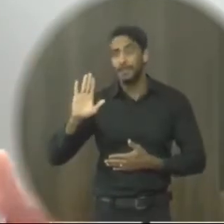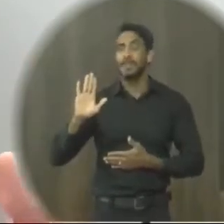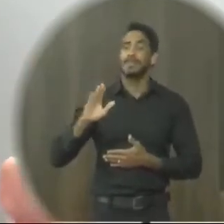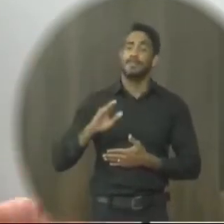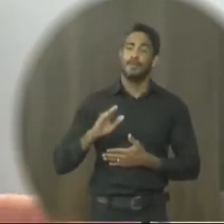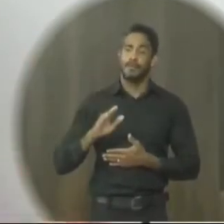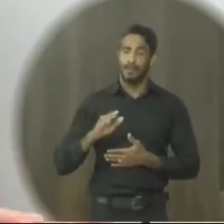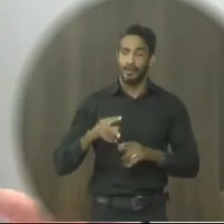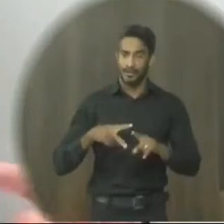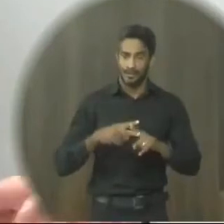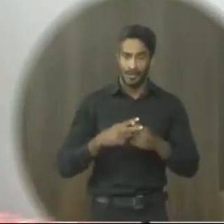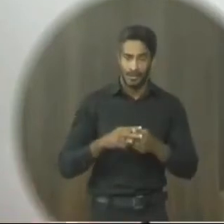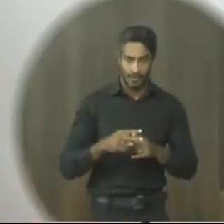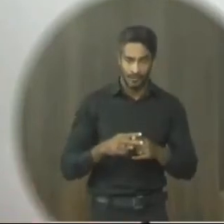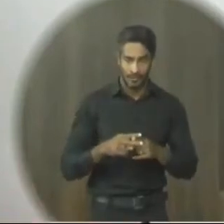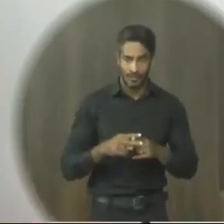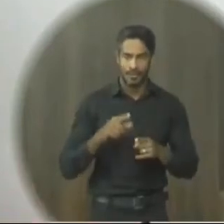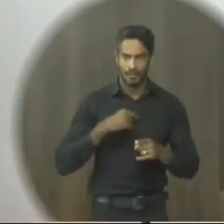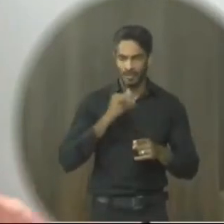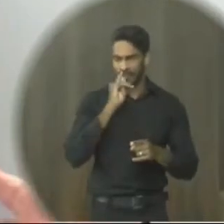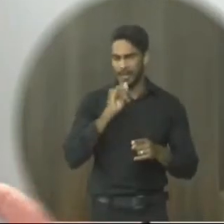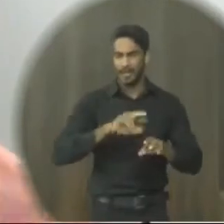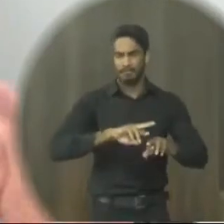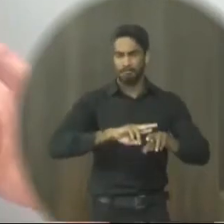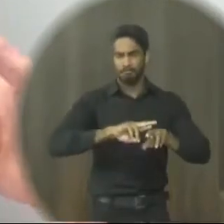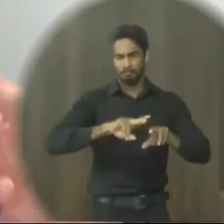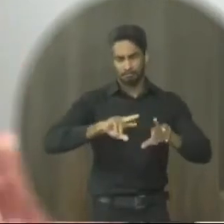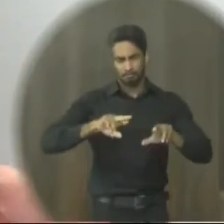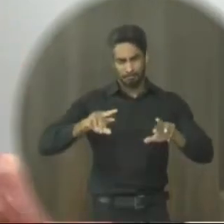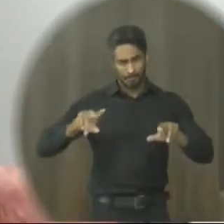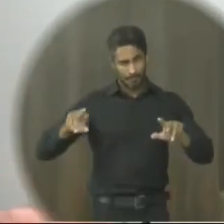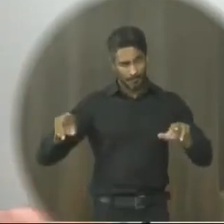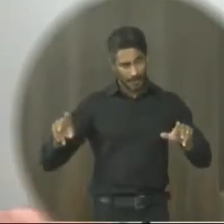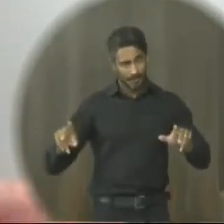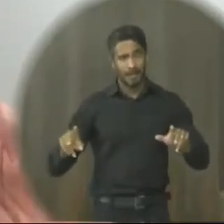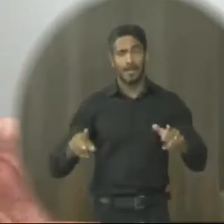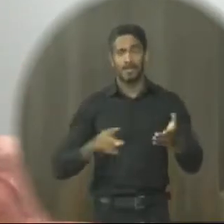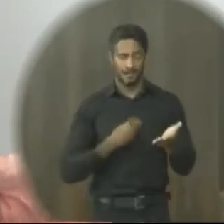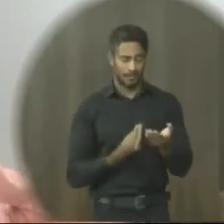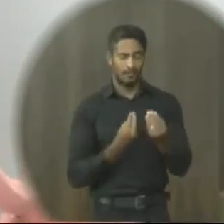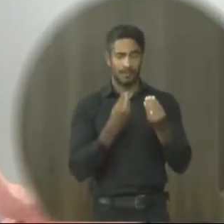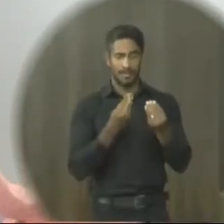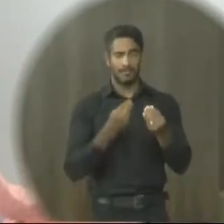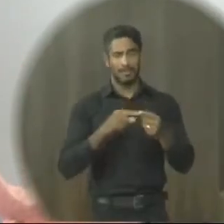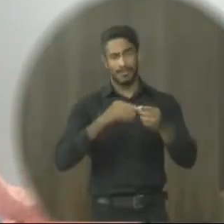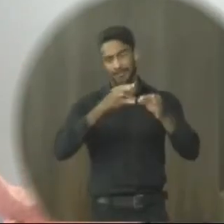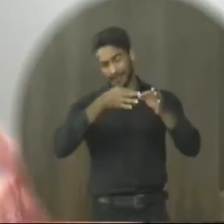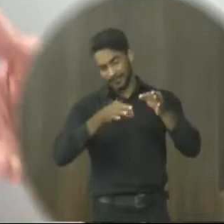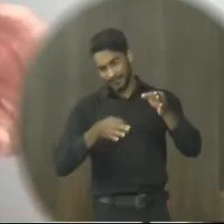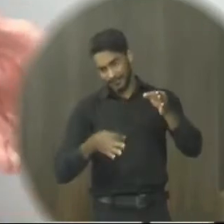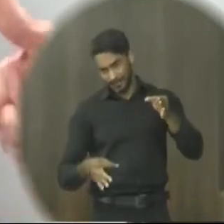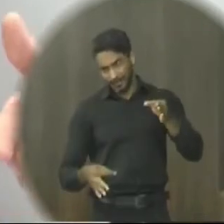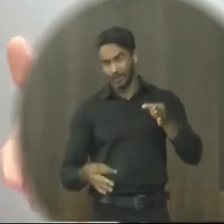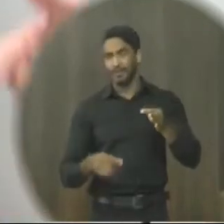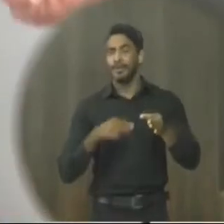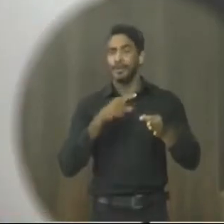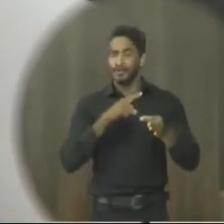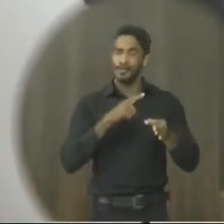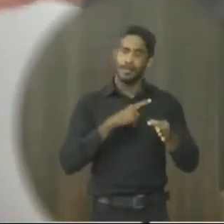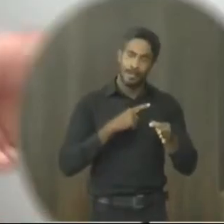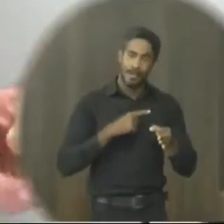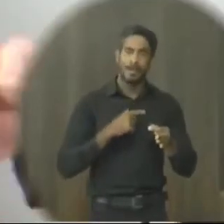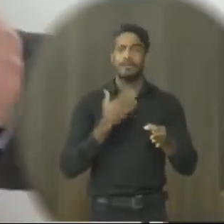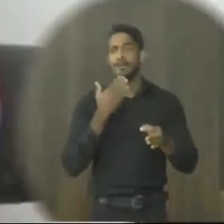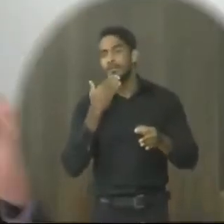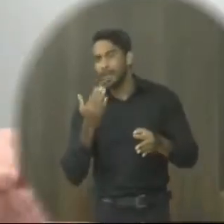pedaço de rua, eu posso citar para vocês vários aqui. Eu vou passar para você as copas. Se eu for falar todos aqui, demora. E você tem um problema, vai lá,